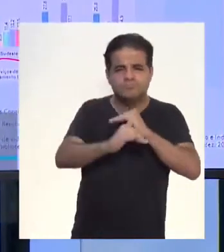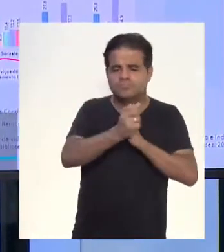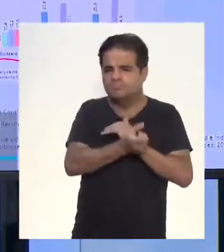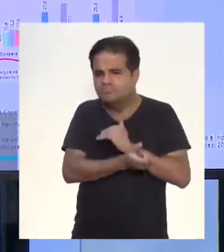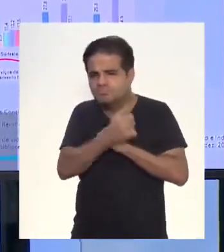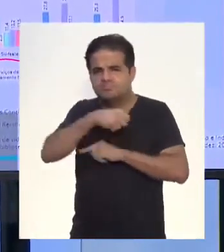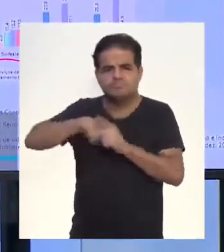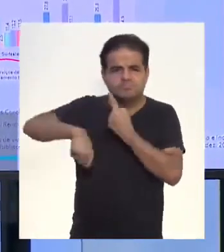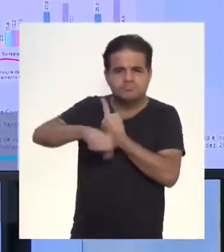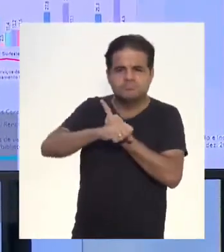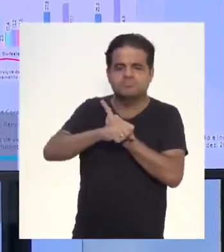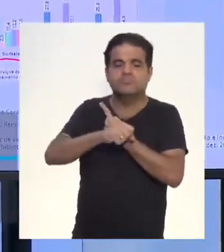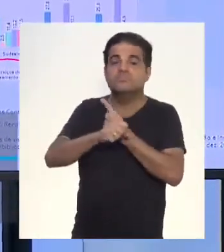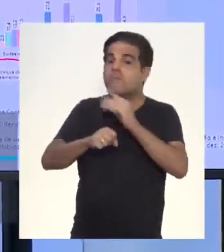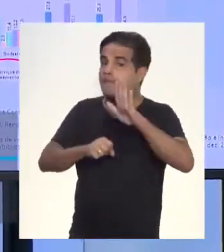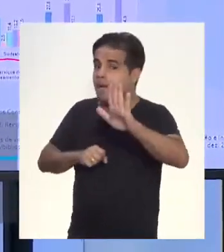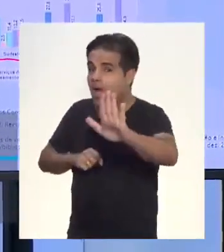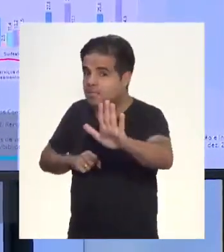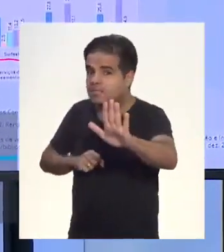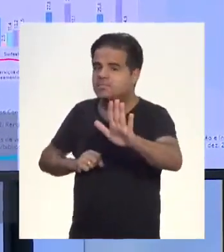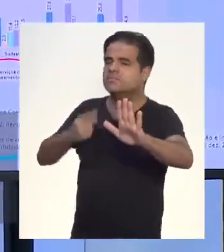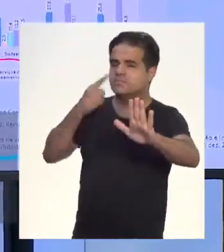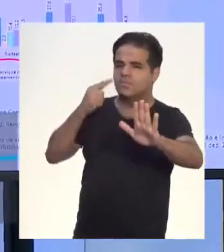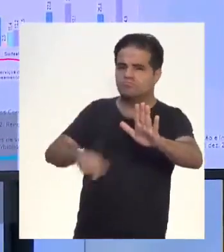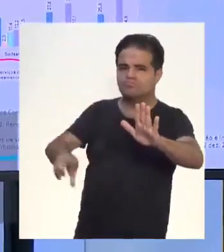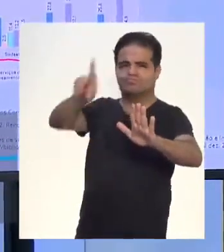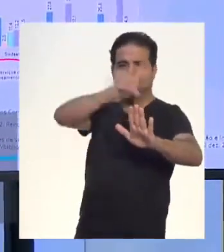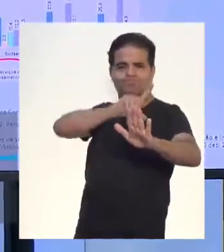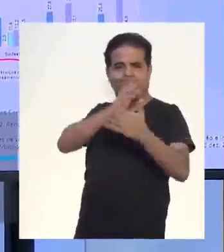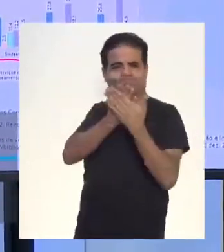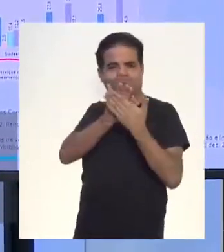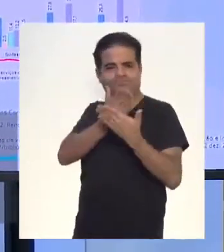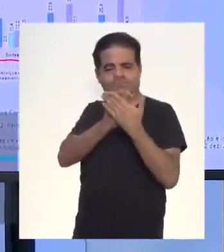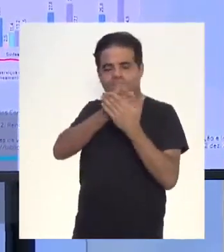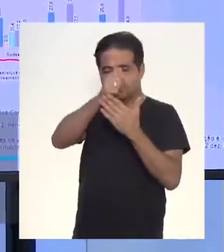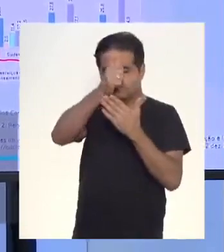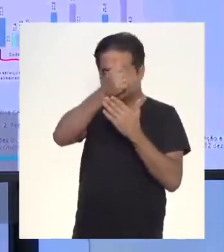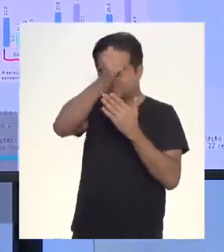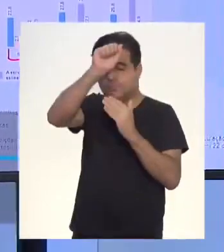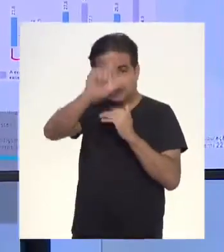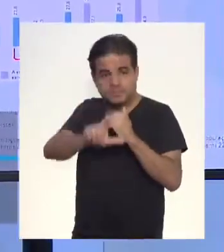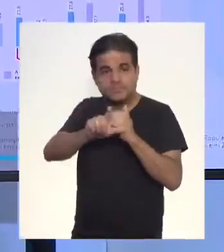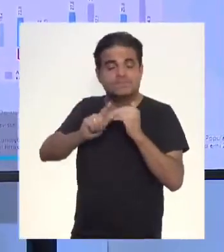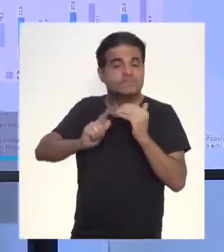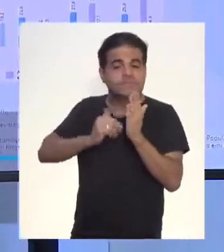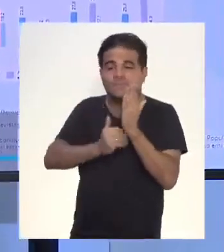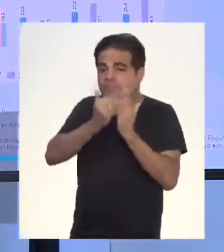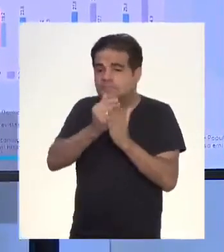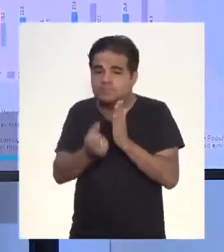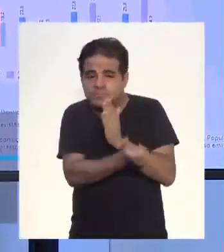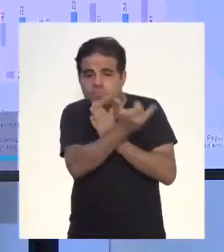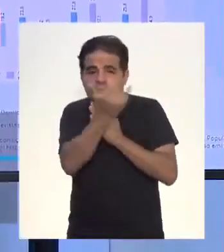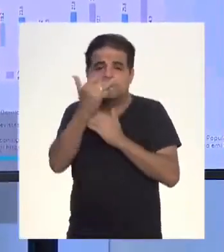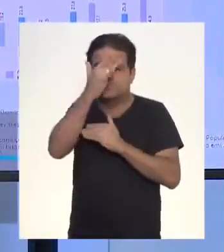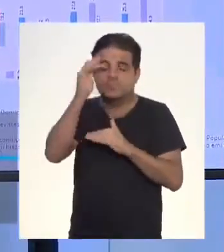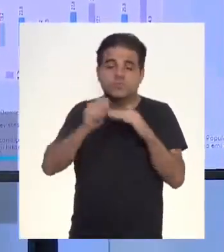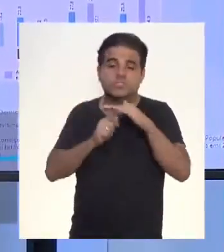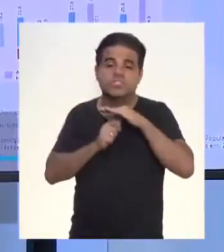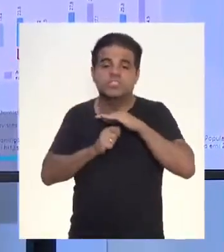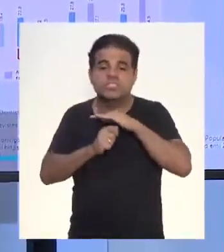na região sudeste. Mas ainda assim, como na aula anterior a gente viu, a região sudeste é a região que tem maior investimento,